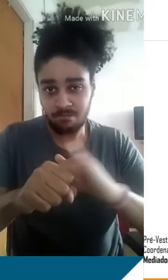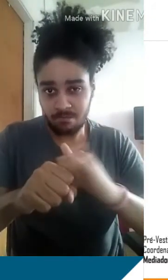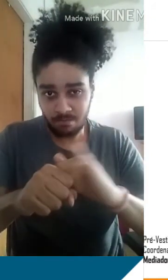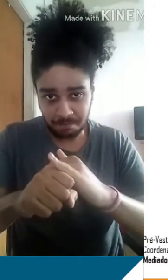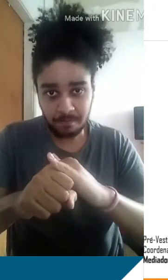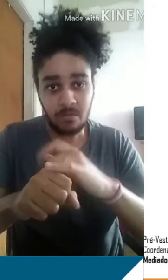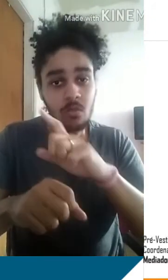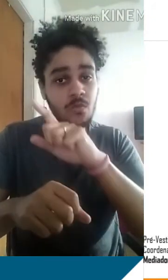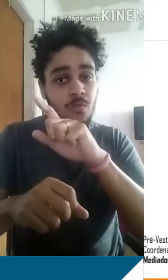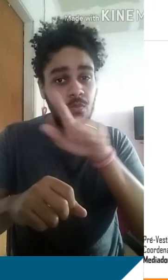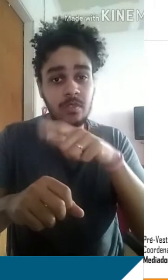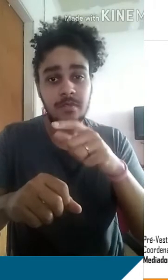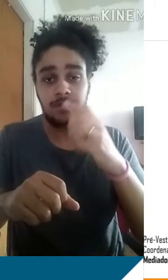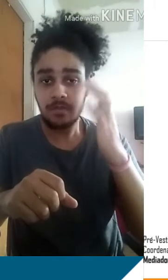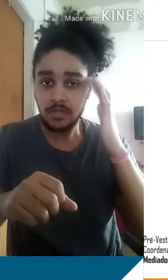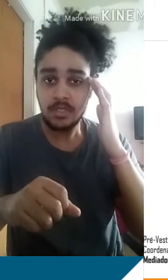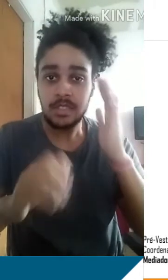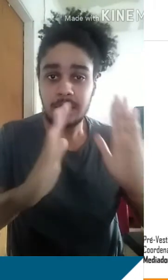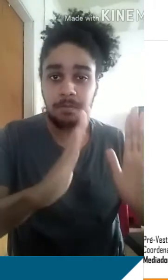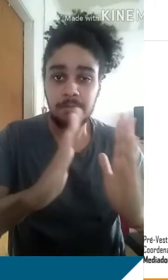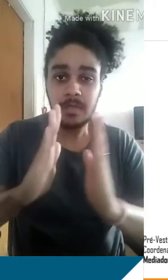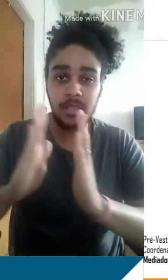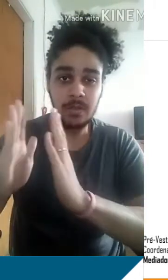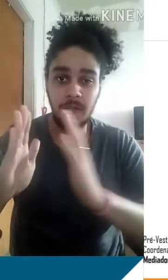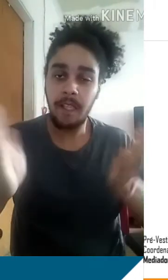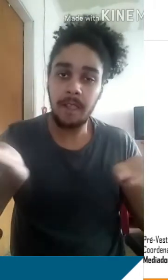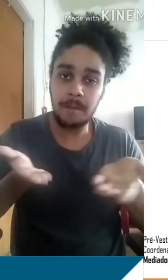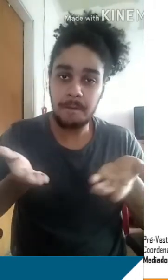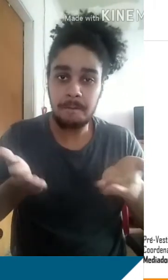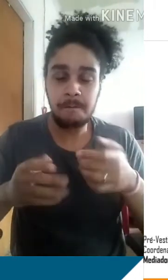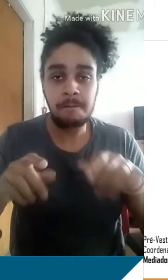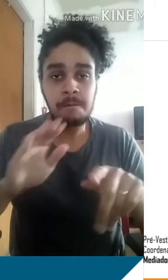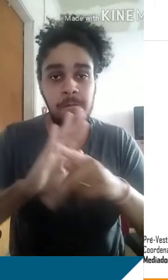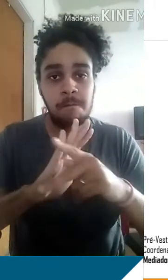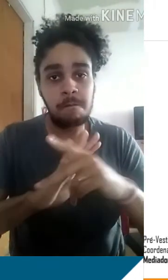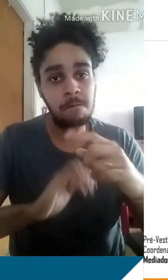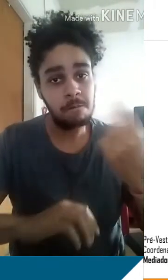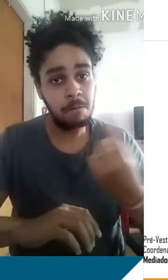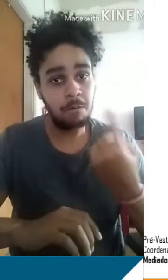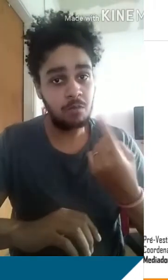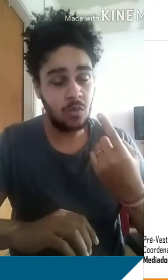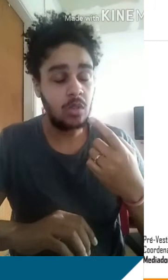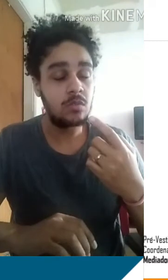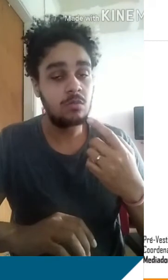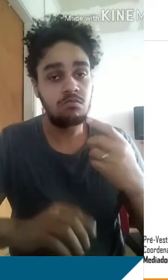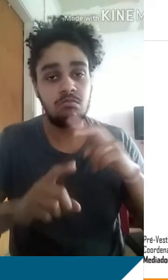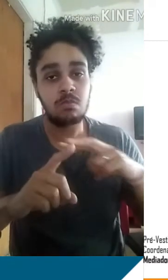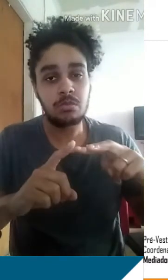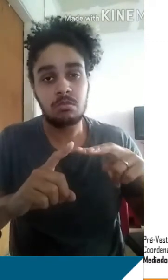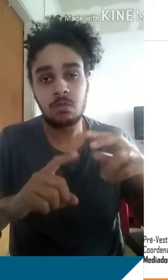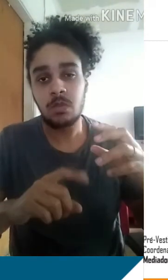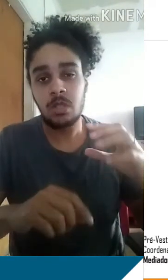nossa própria dimensão enquanto cidadão, enquanto cidadão do mundo e, enfim, que circula pelos espaços do